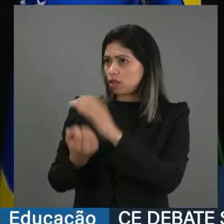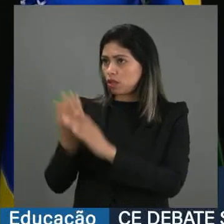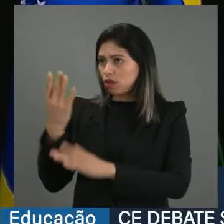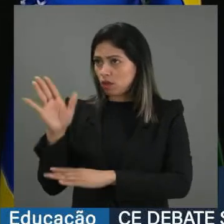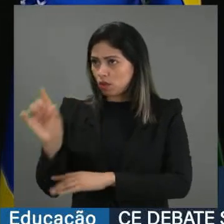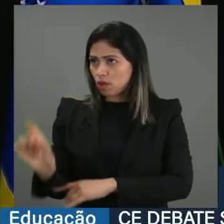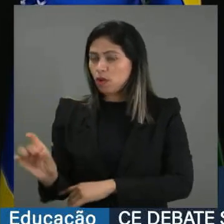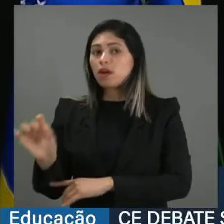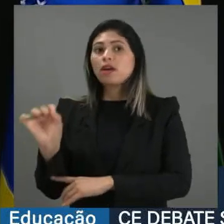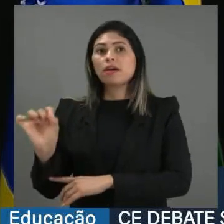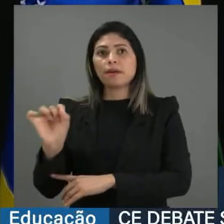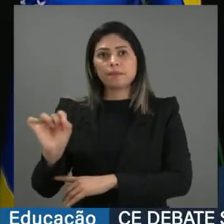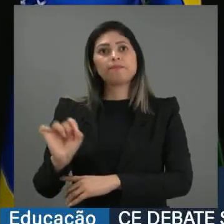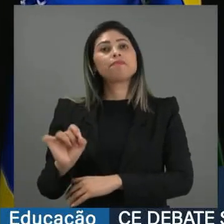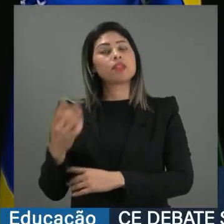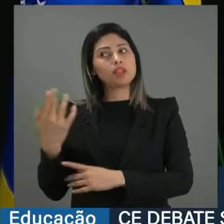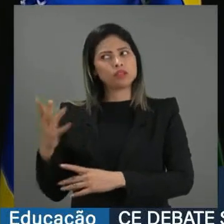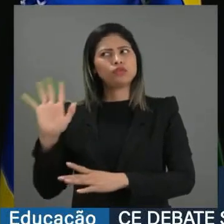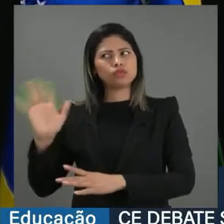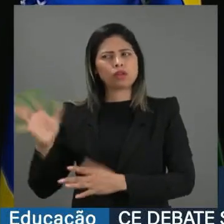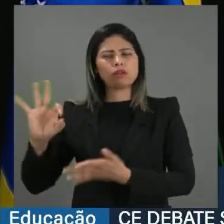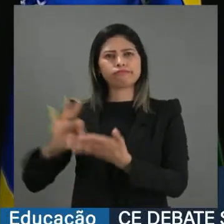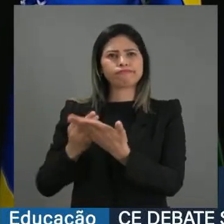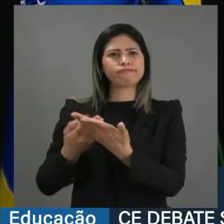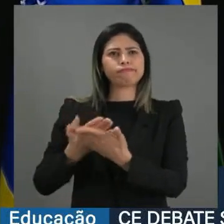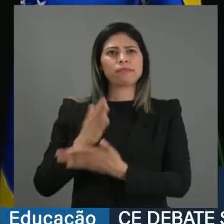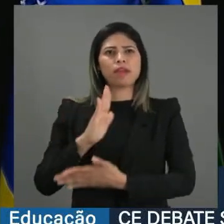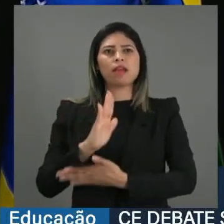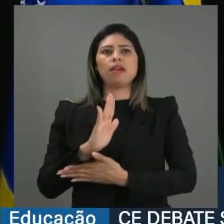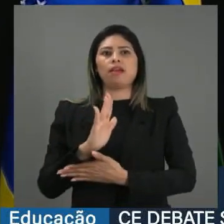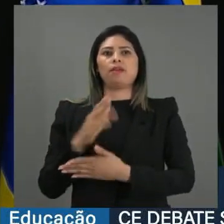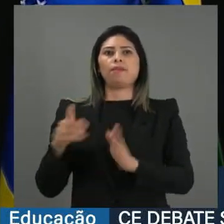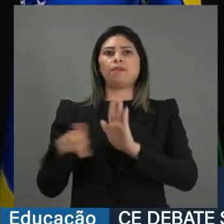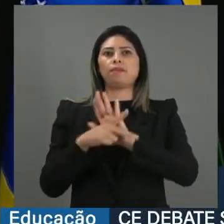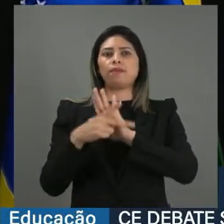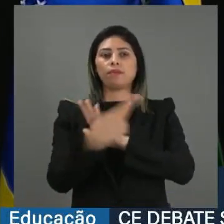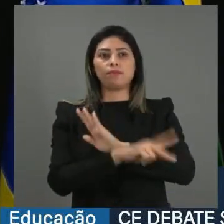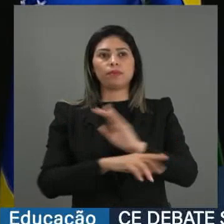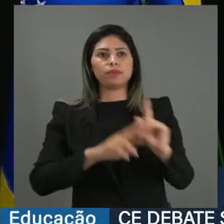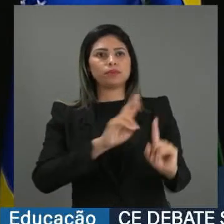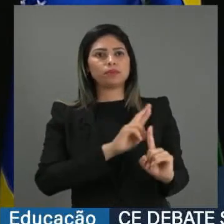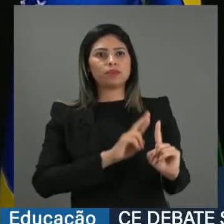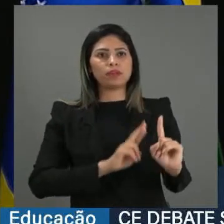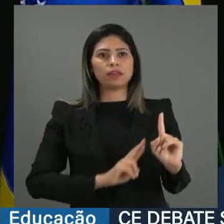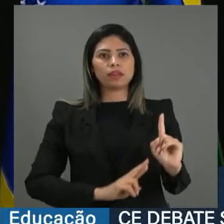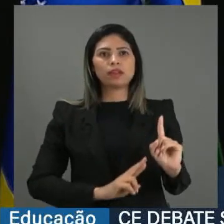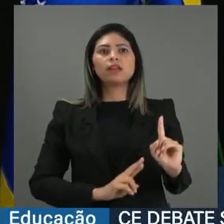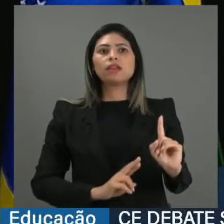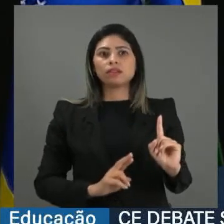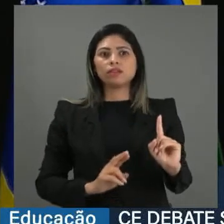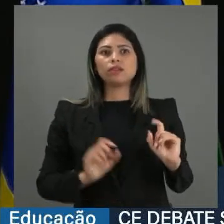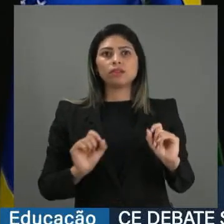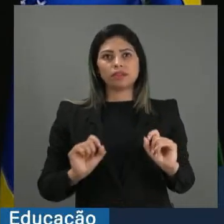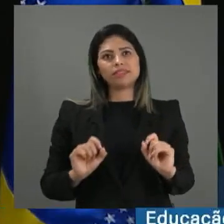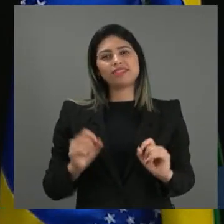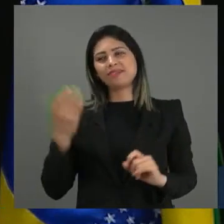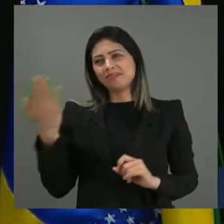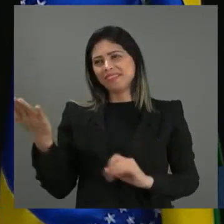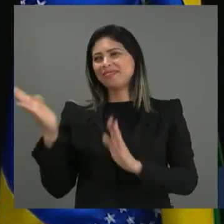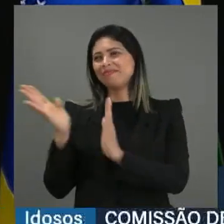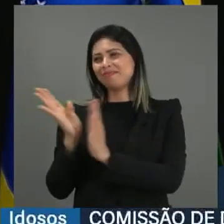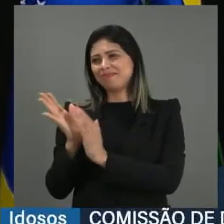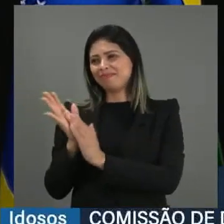foi devidamente aprovada por unanimidade pelo próprio relator e pelos membros da casa. Então, quero lhe